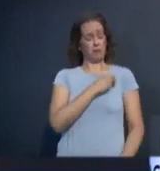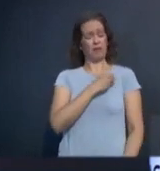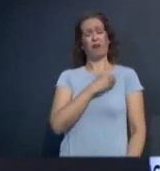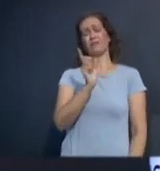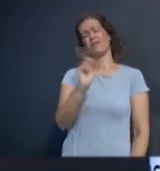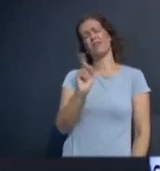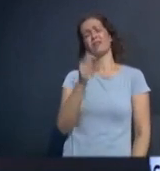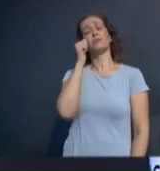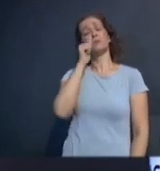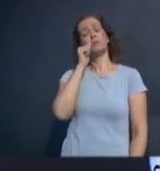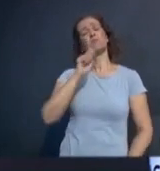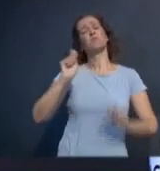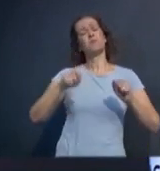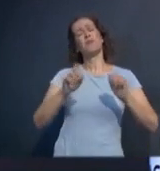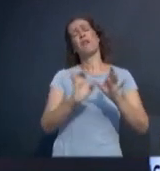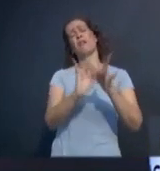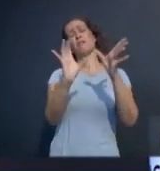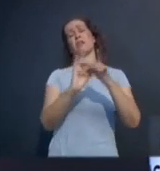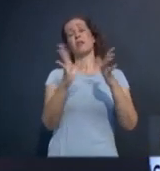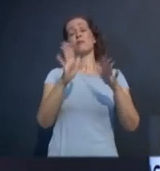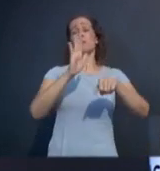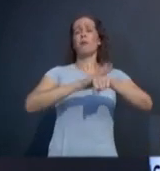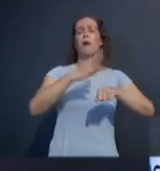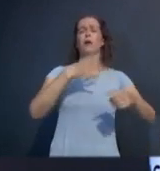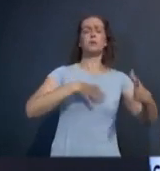muitos filhos.